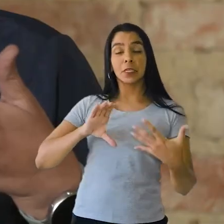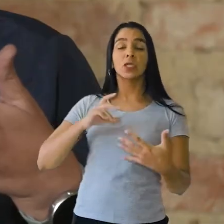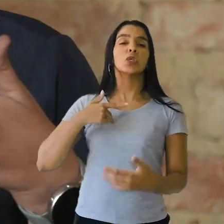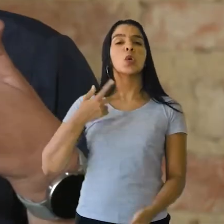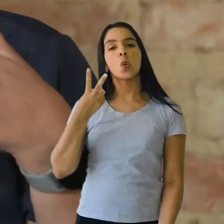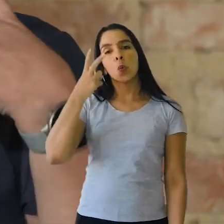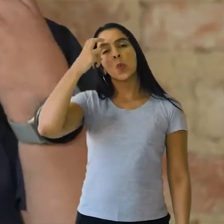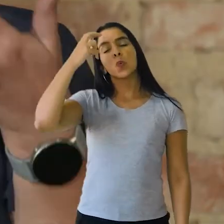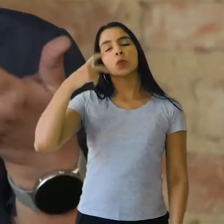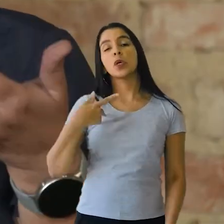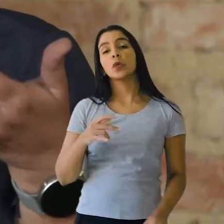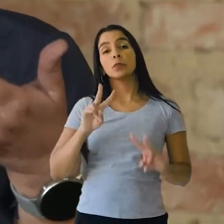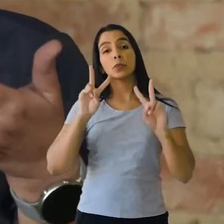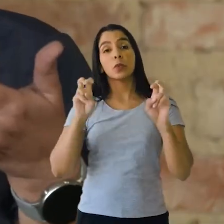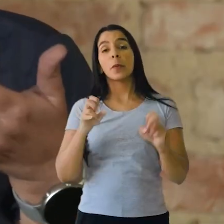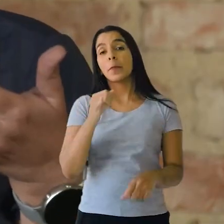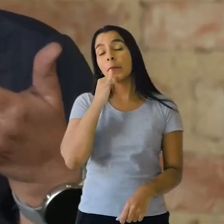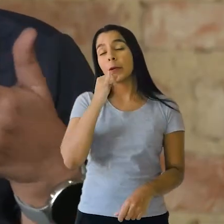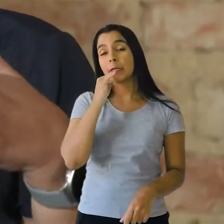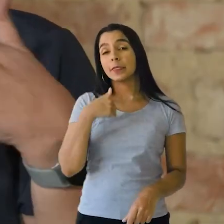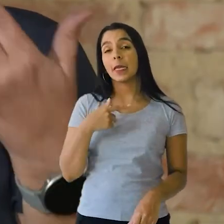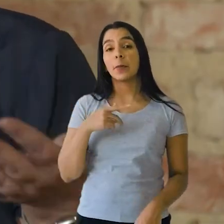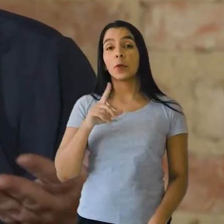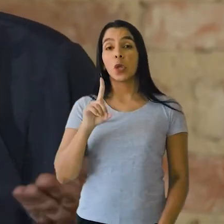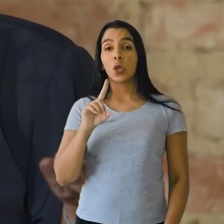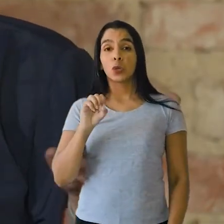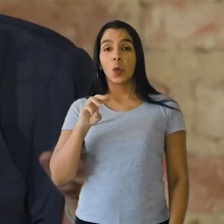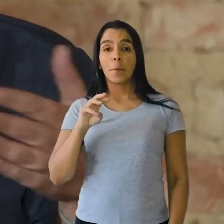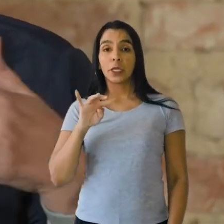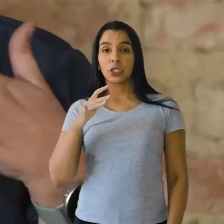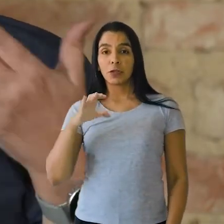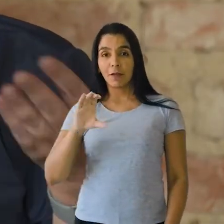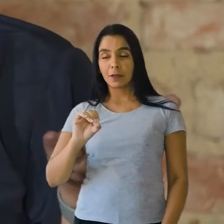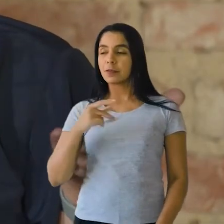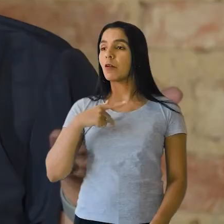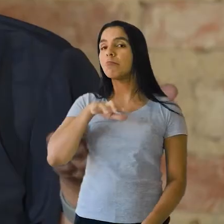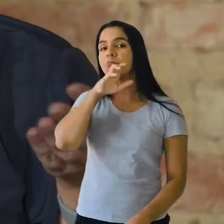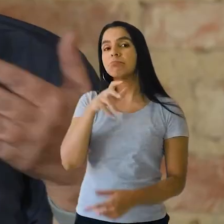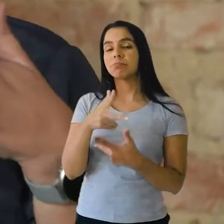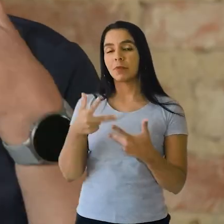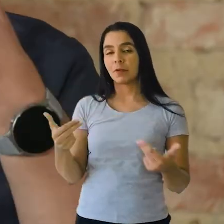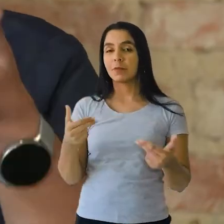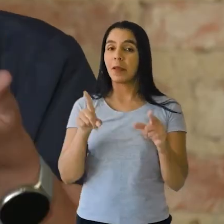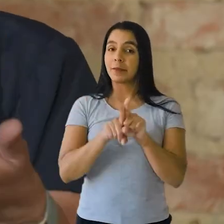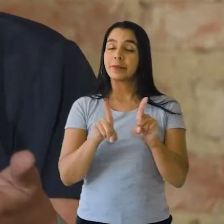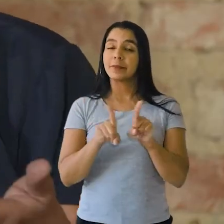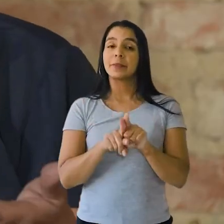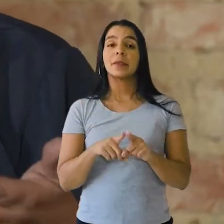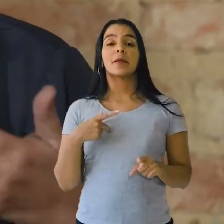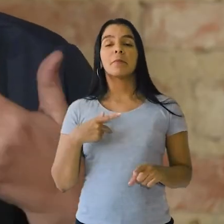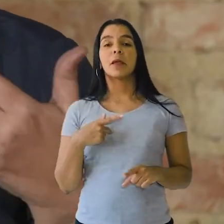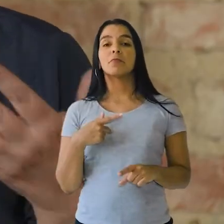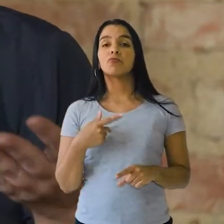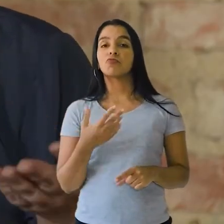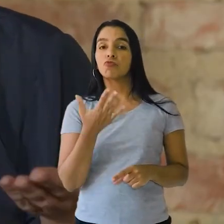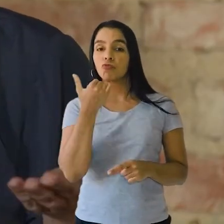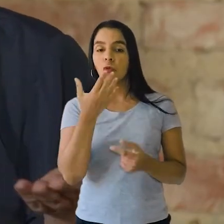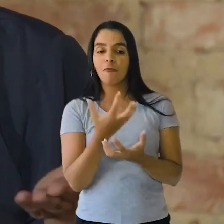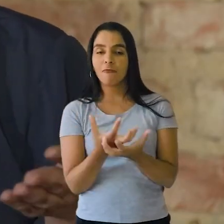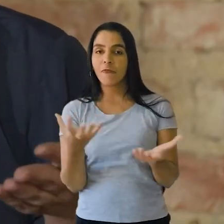necessariamente biológicos, mas aspectos culturais relacionados, por exemplo, como domesticação de animais